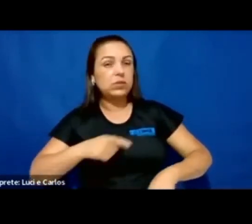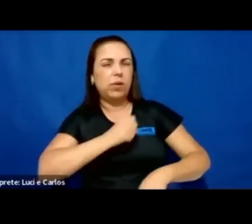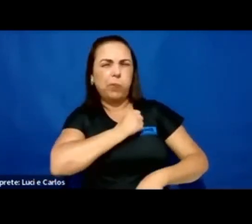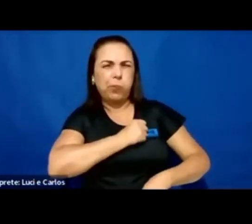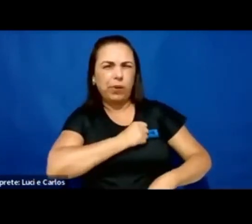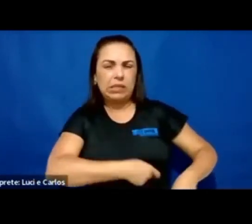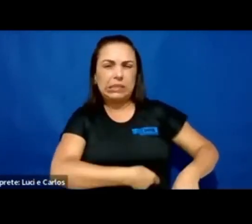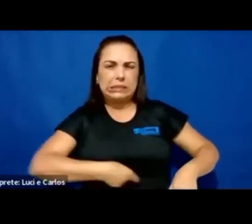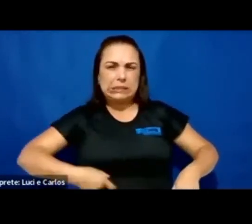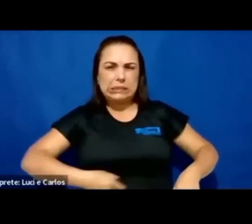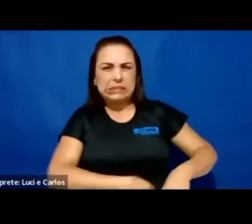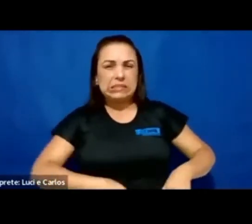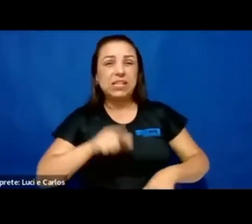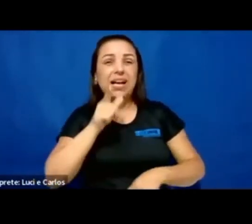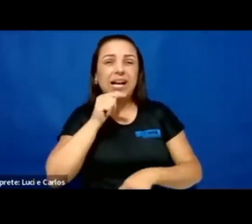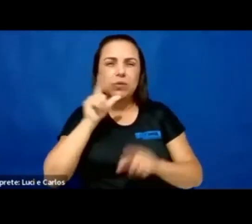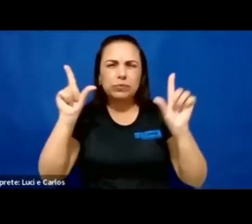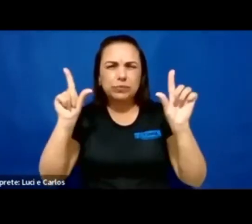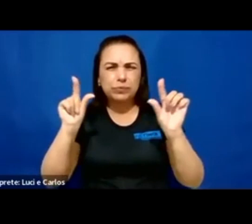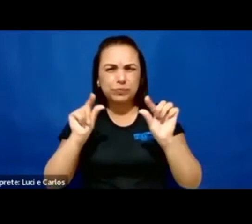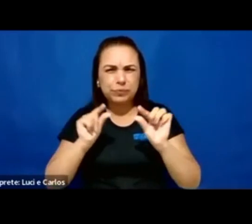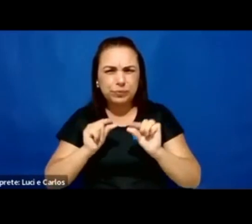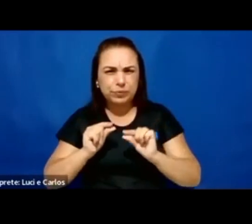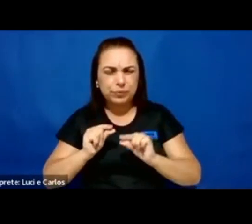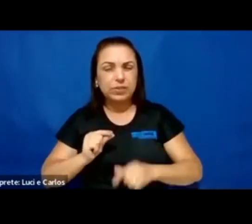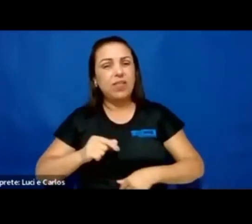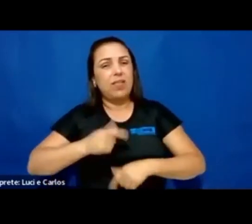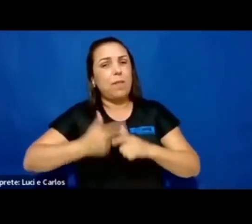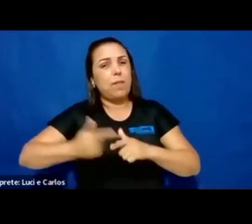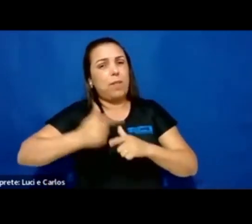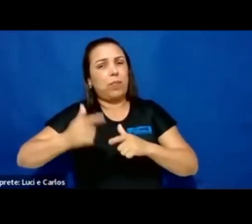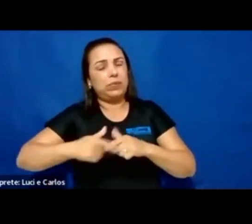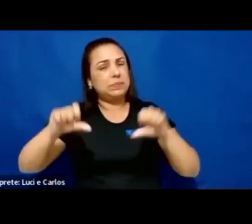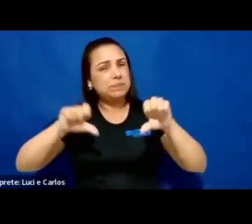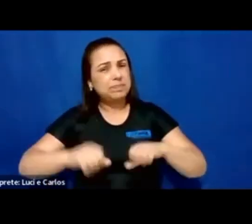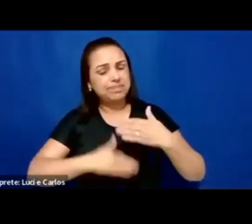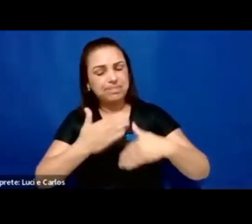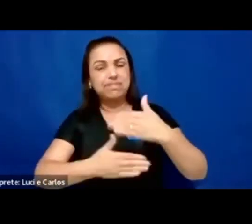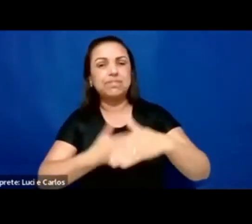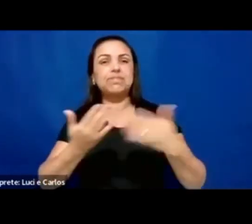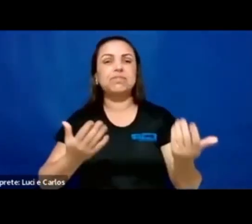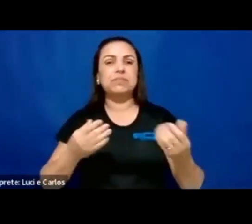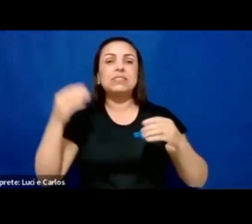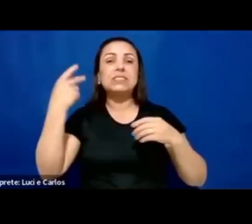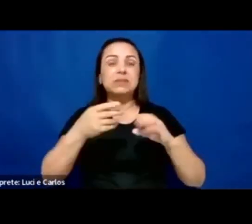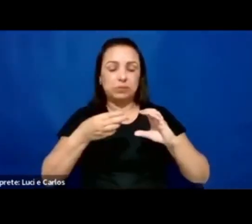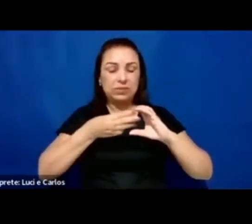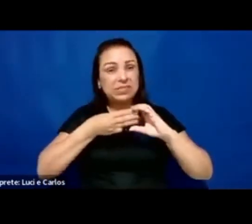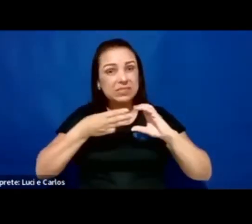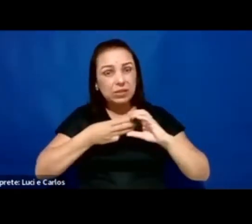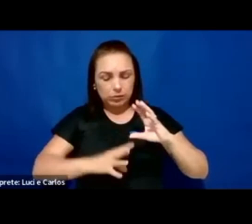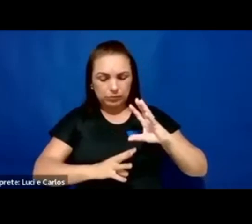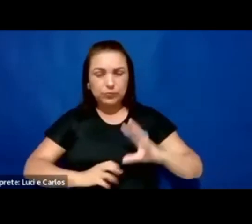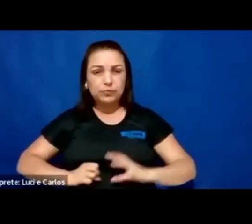beber uma água de qualidade e te hidratar melhor, quando você está desidratado, as suas células estão bebendo água das suas